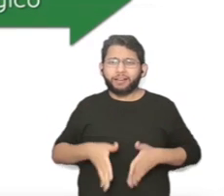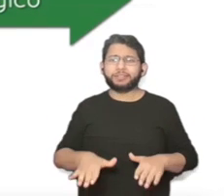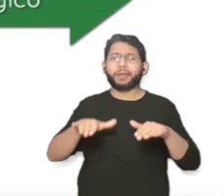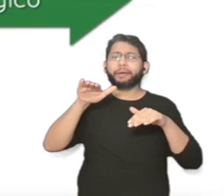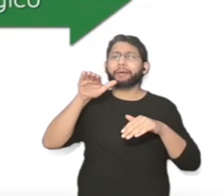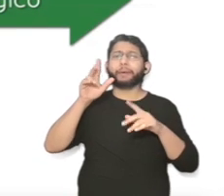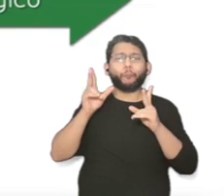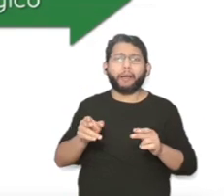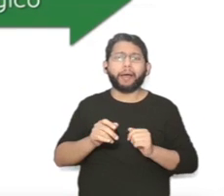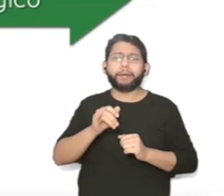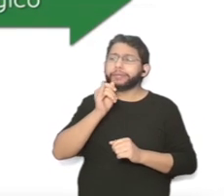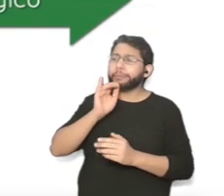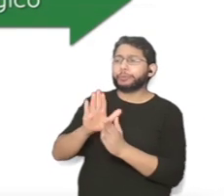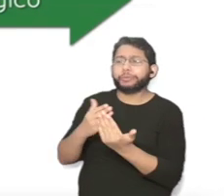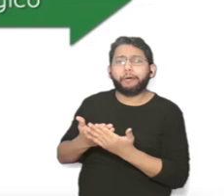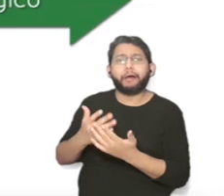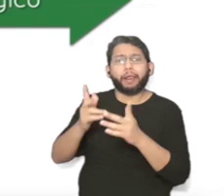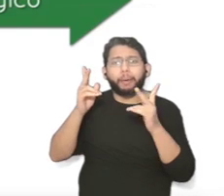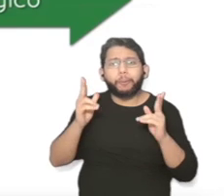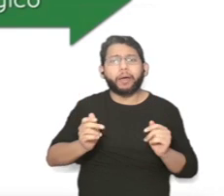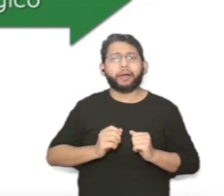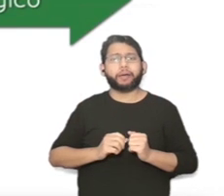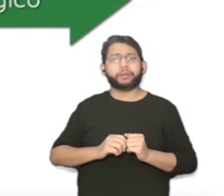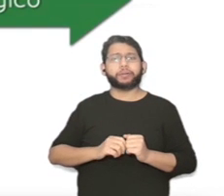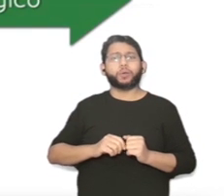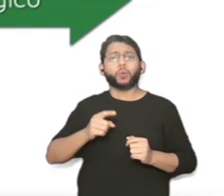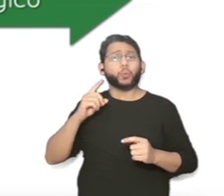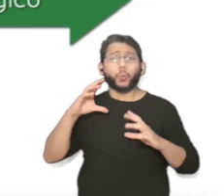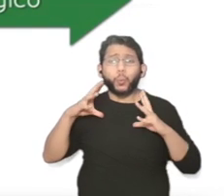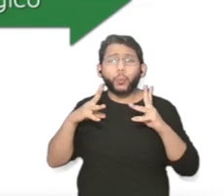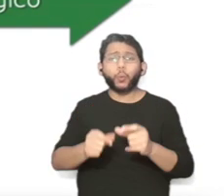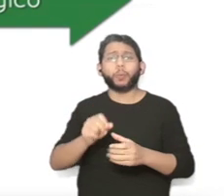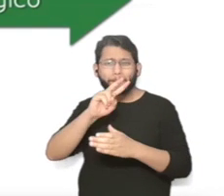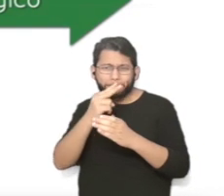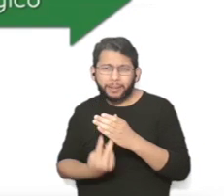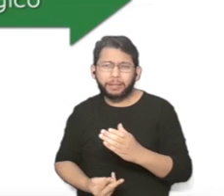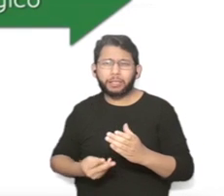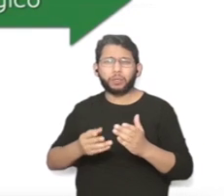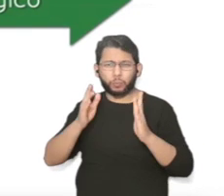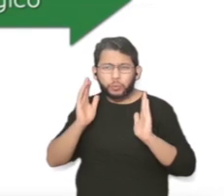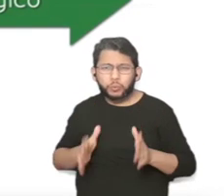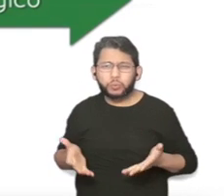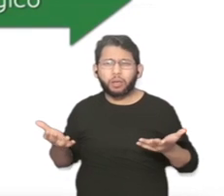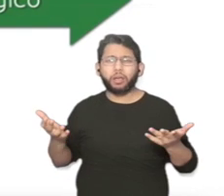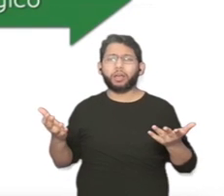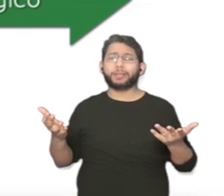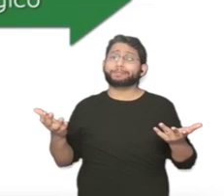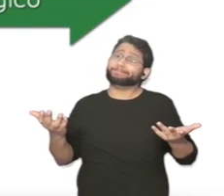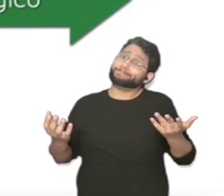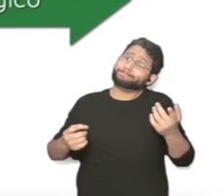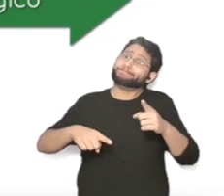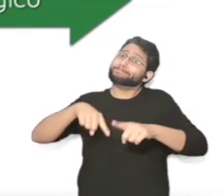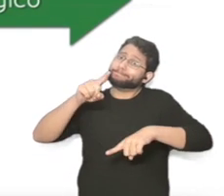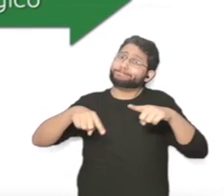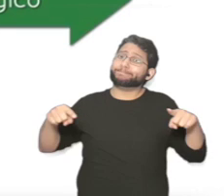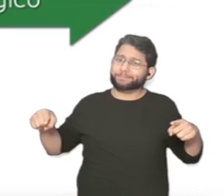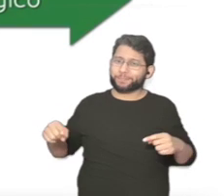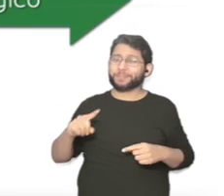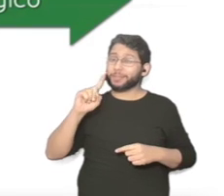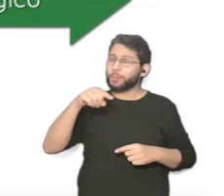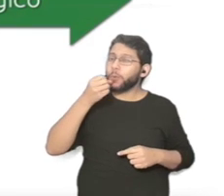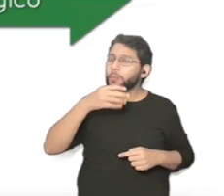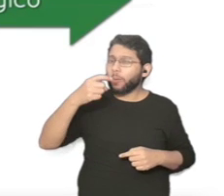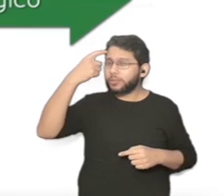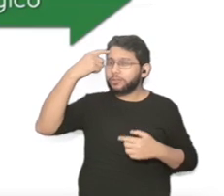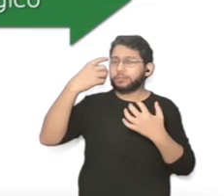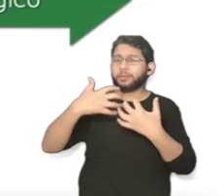mesmos processos de educação, nem todos os surdos foram educados na abordagem bilíngue, enfim.